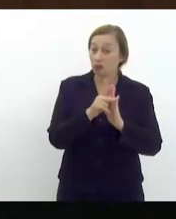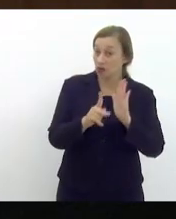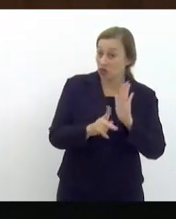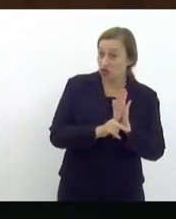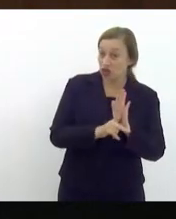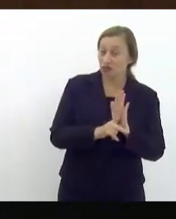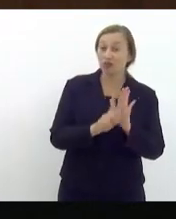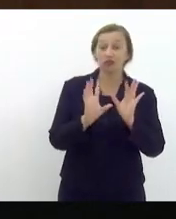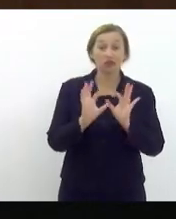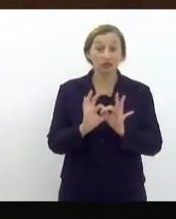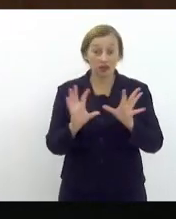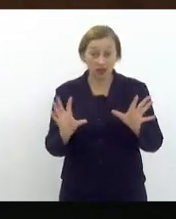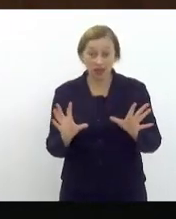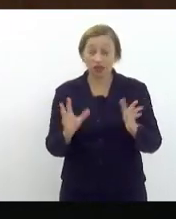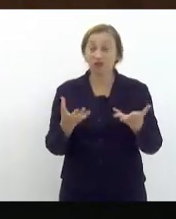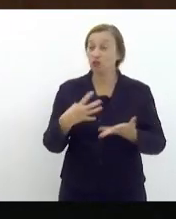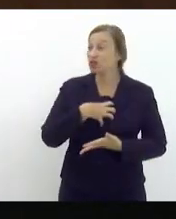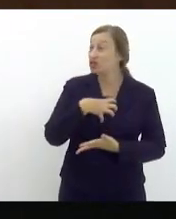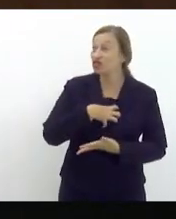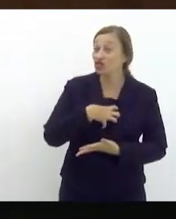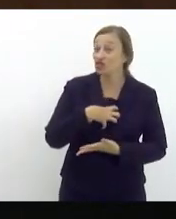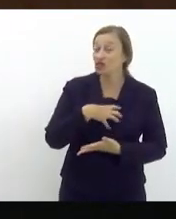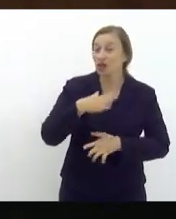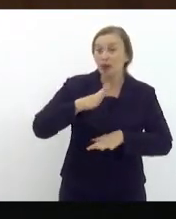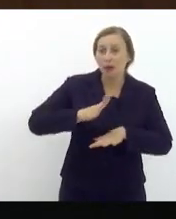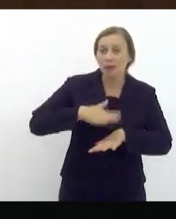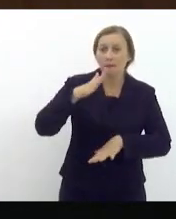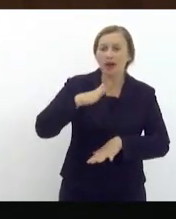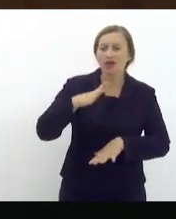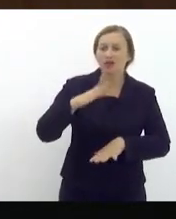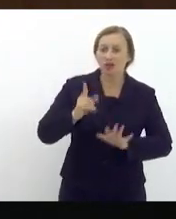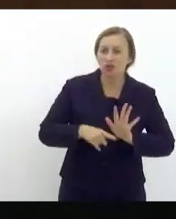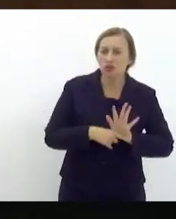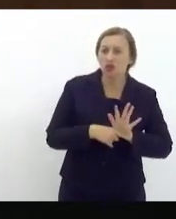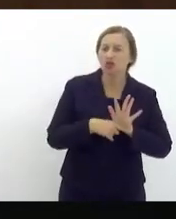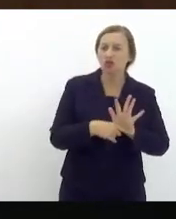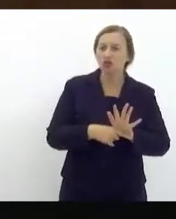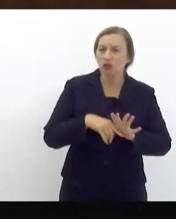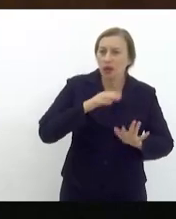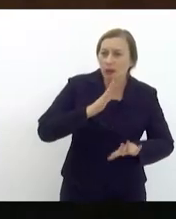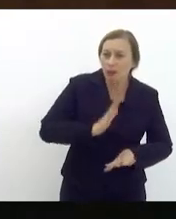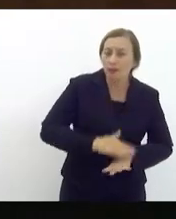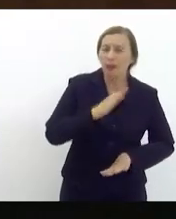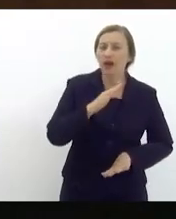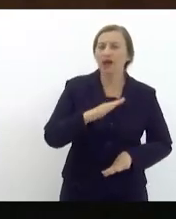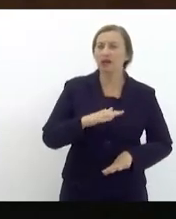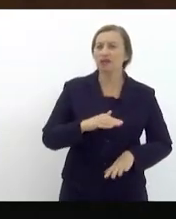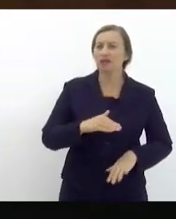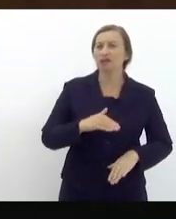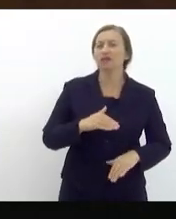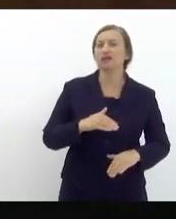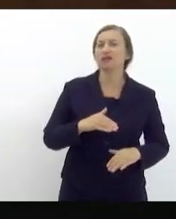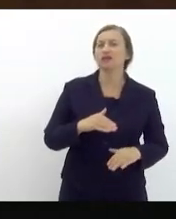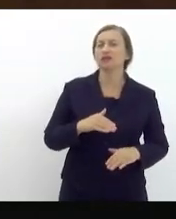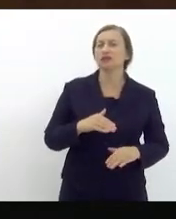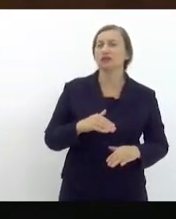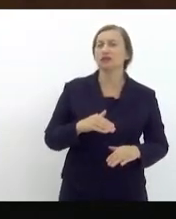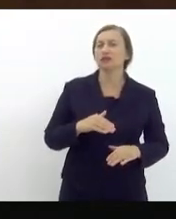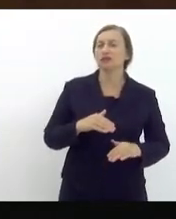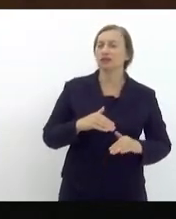autorizativo no sentido de ser mais um elemento mais uma ferramenta para que a gente possa